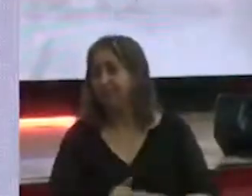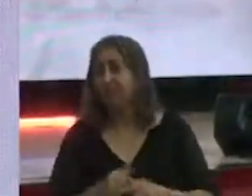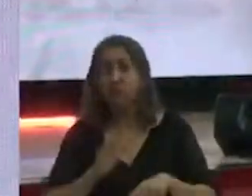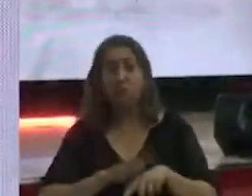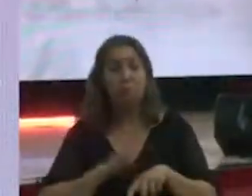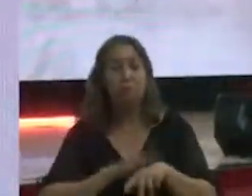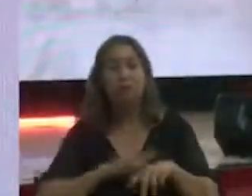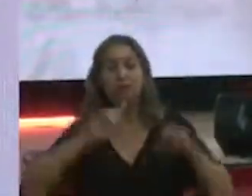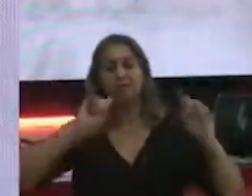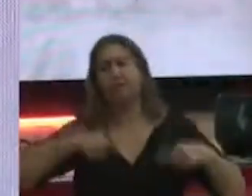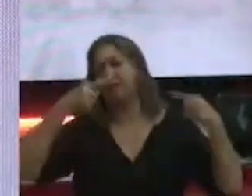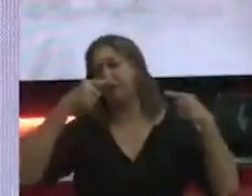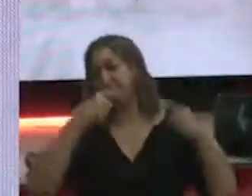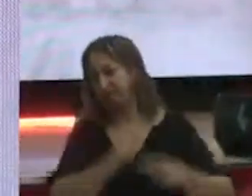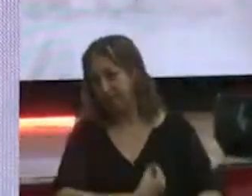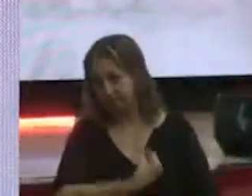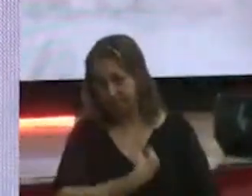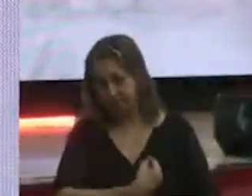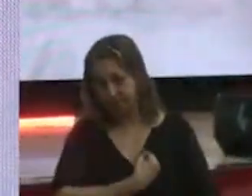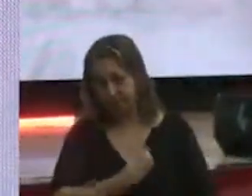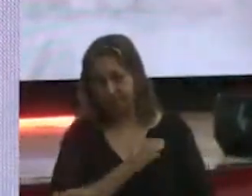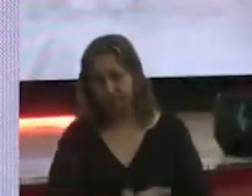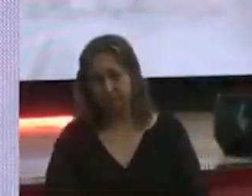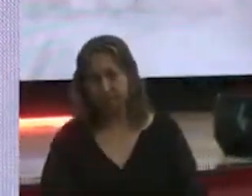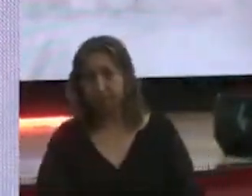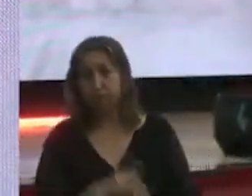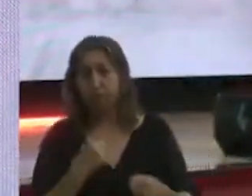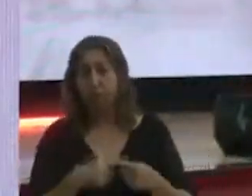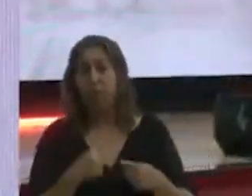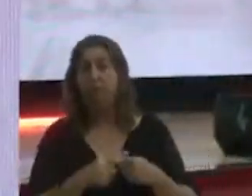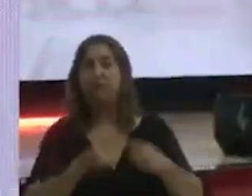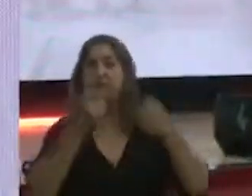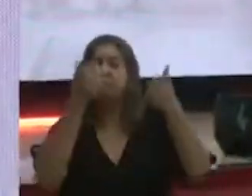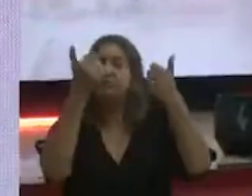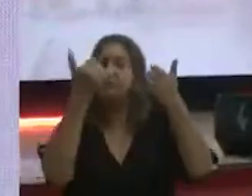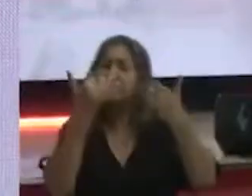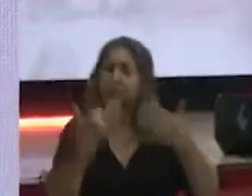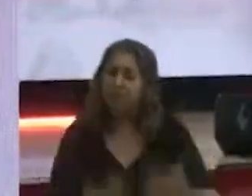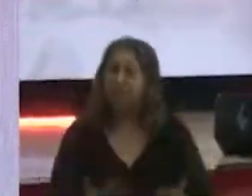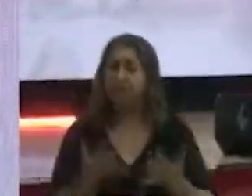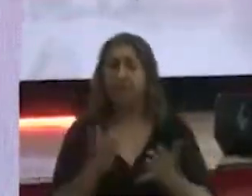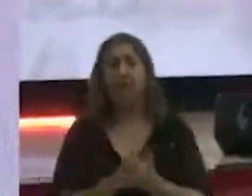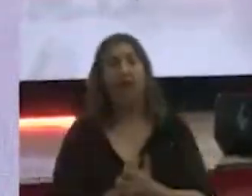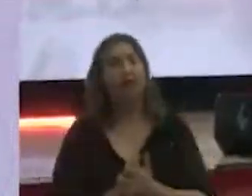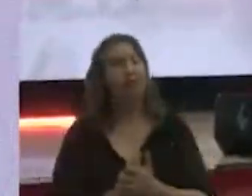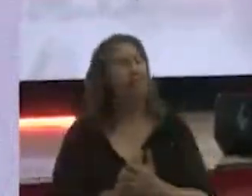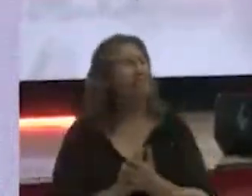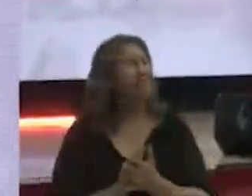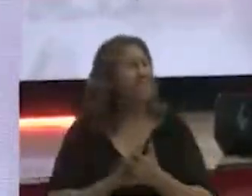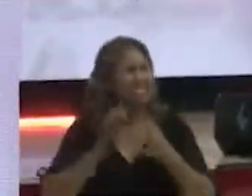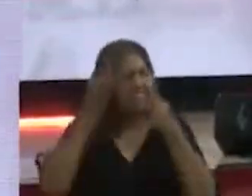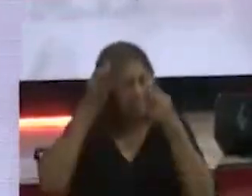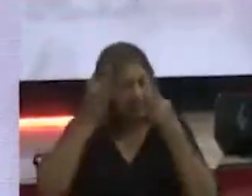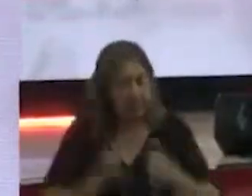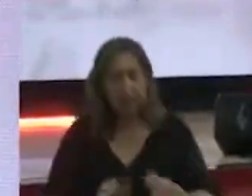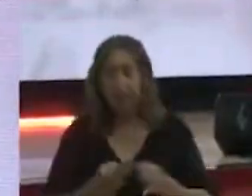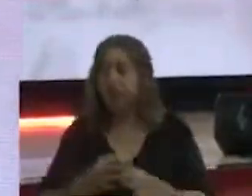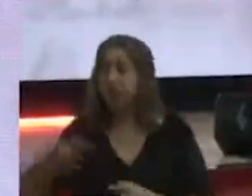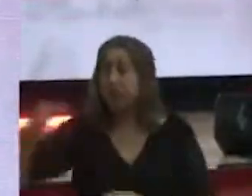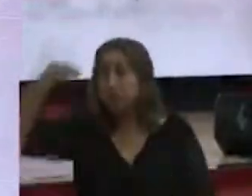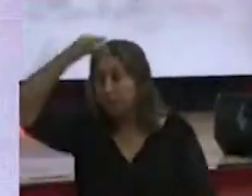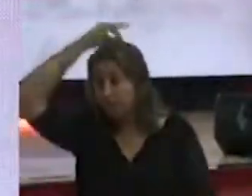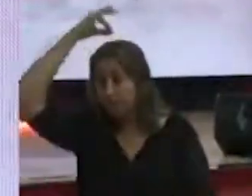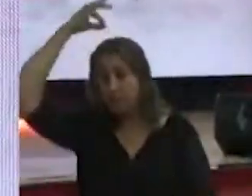desafios da nossa vida por isso eu posso te dizer com toda convicção esta noite que o Espírito